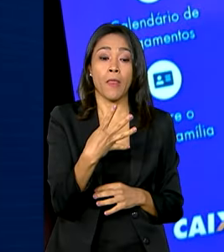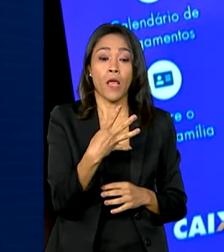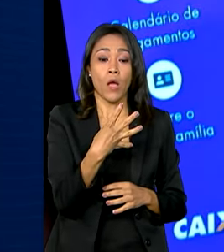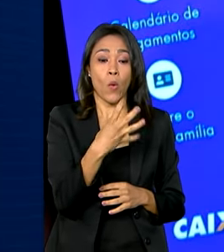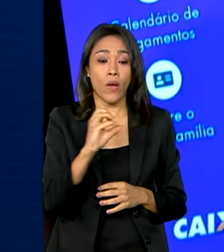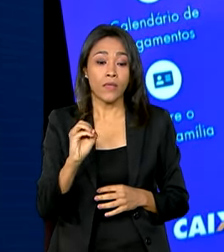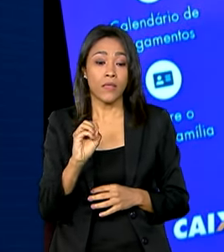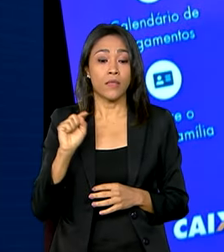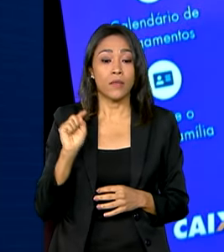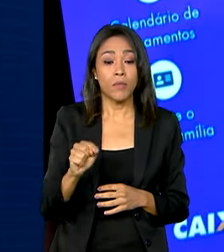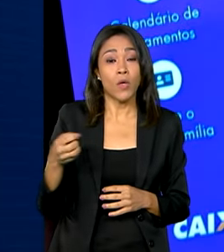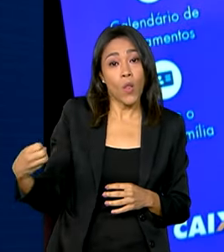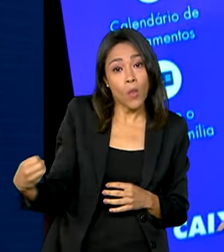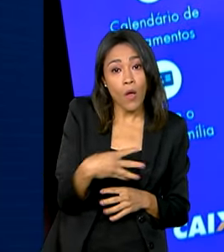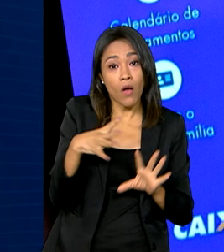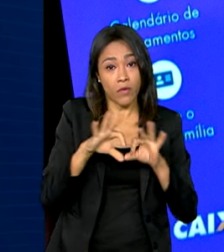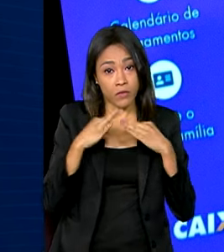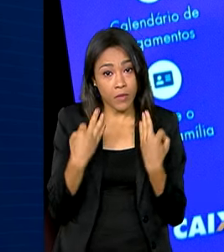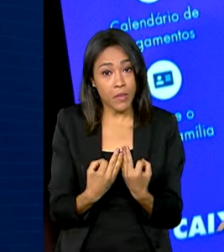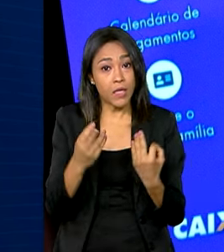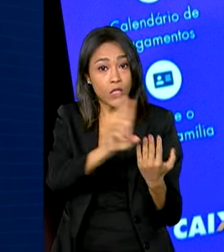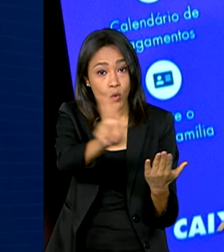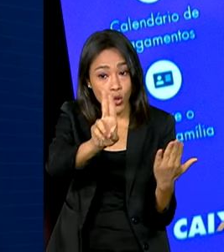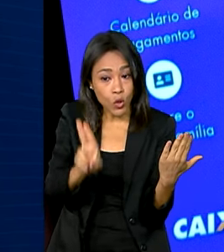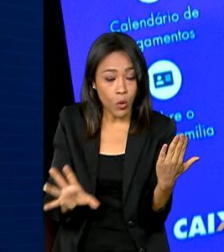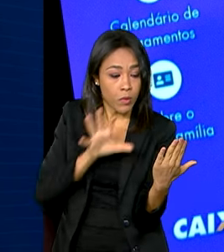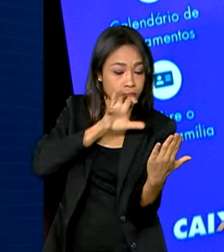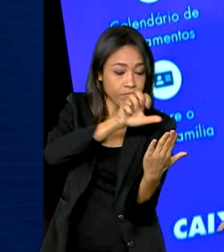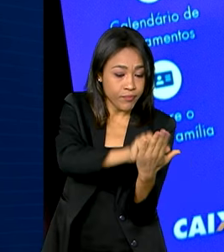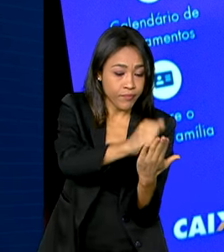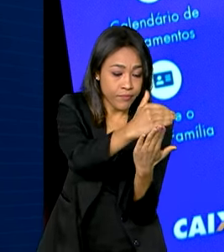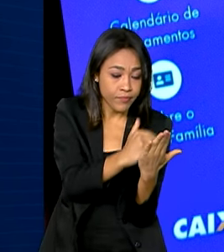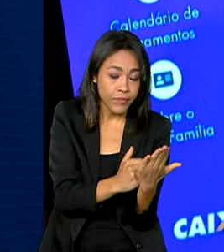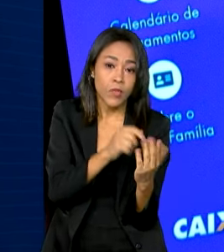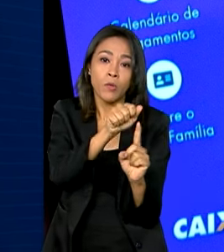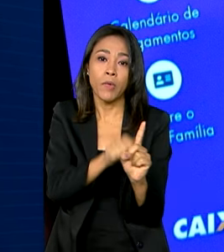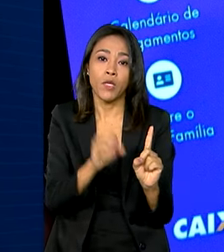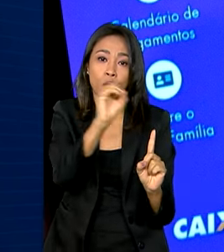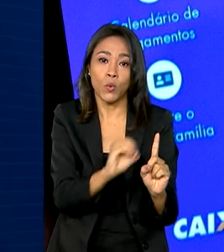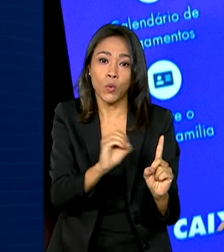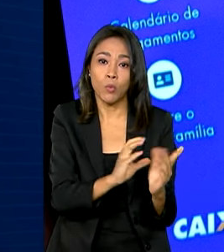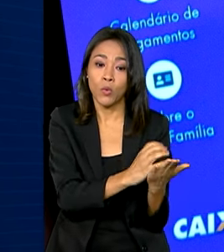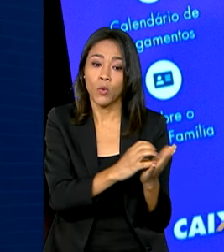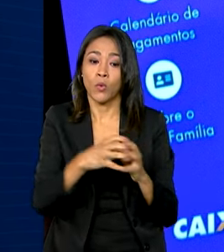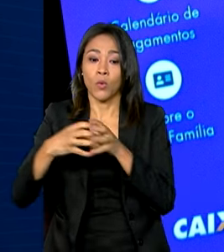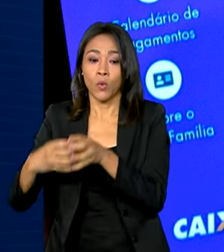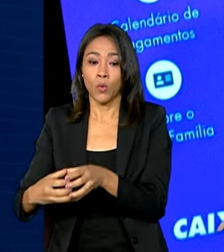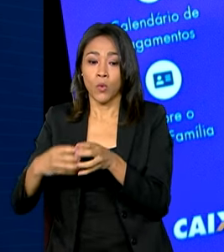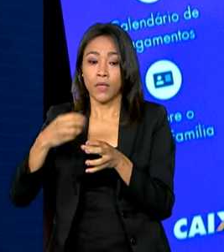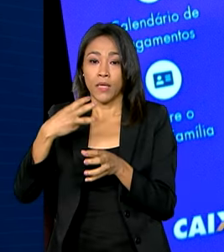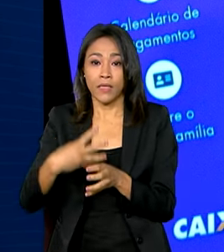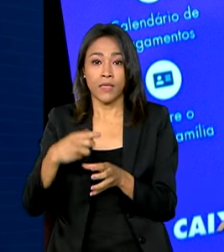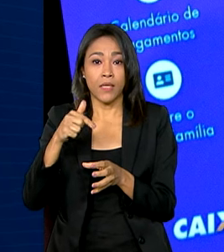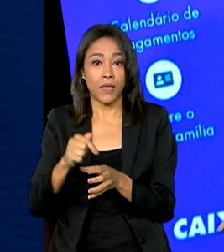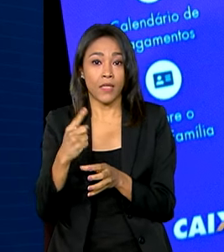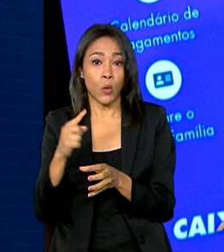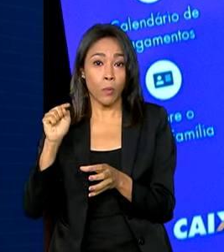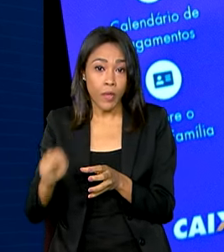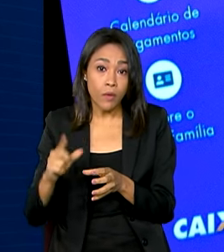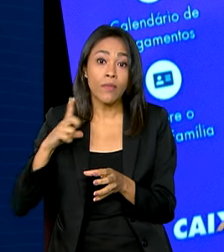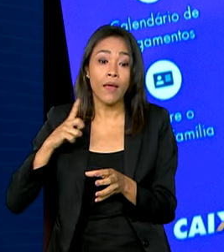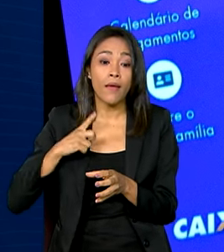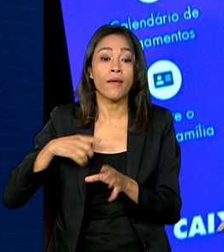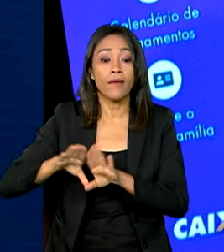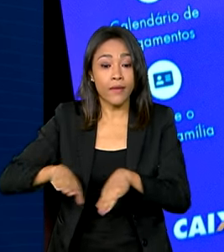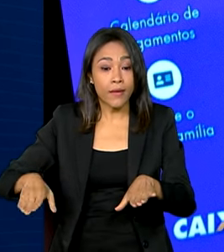novas famílias que ingressaram no programa em outubro 371.000 possuem crianças de